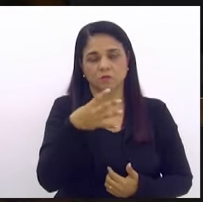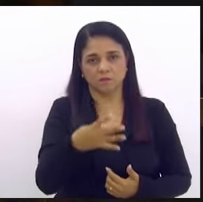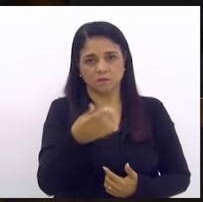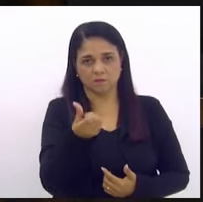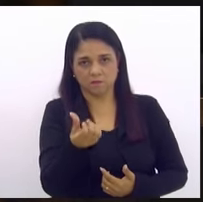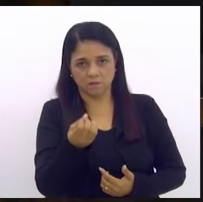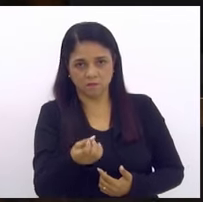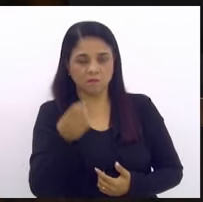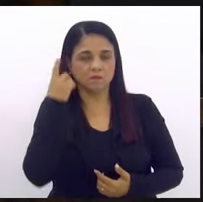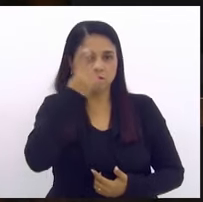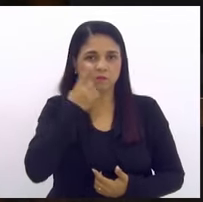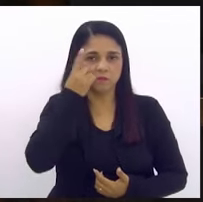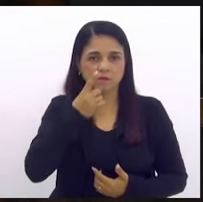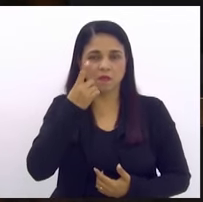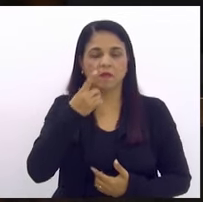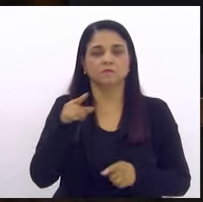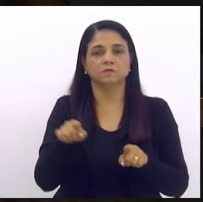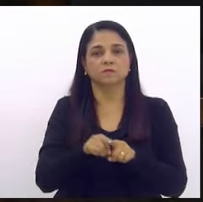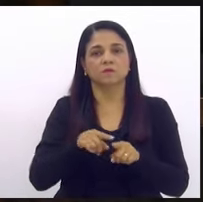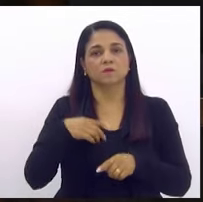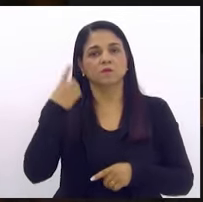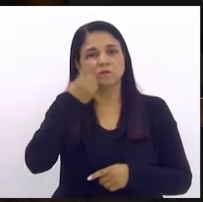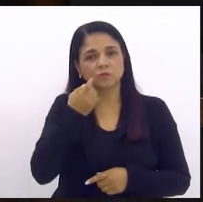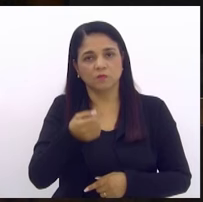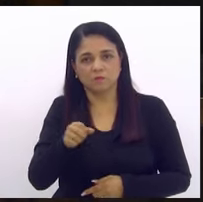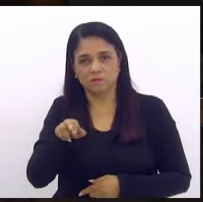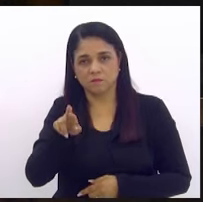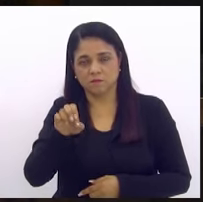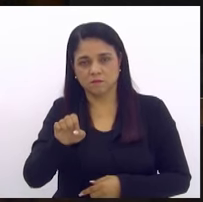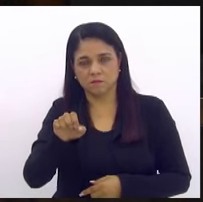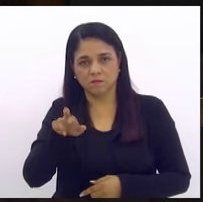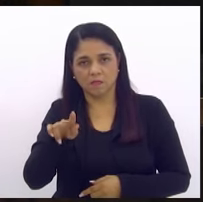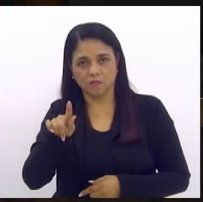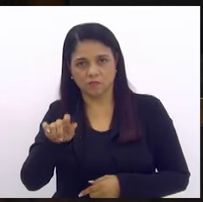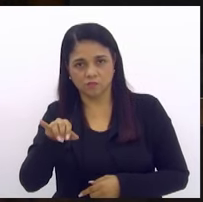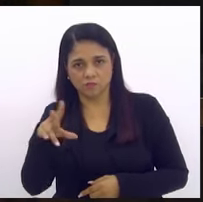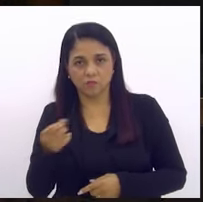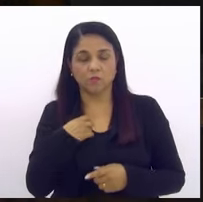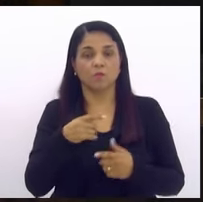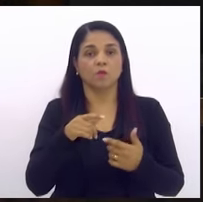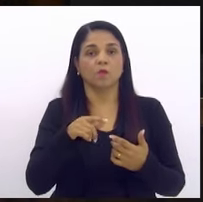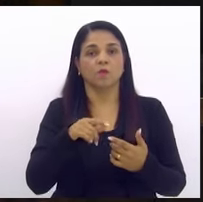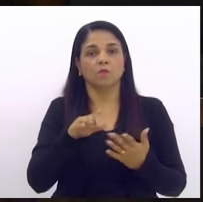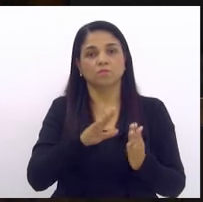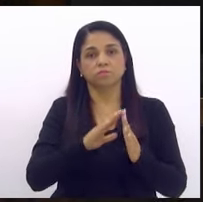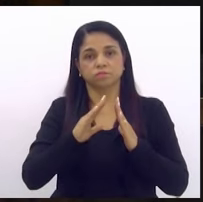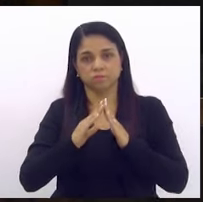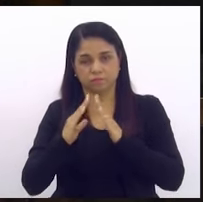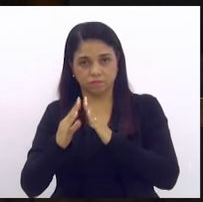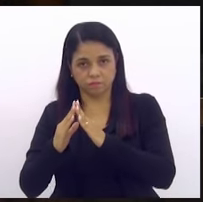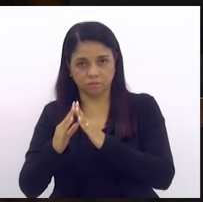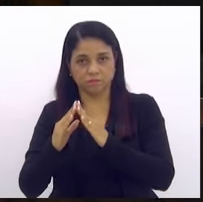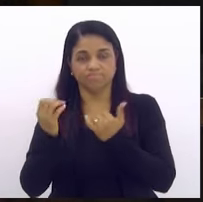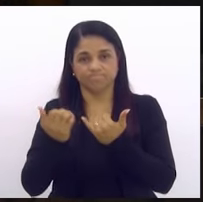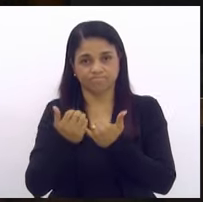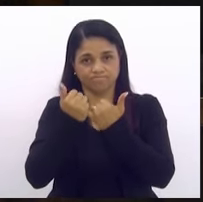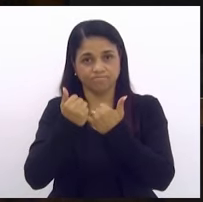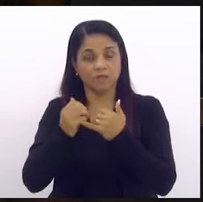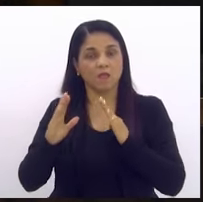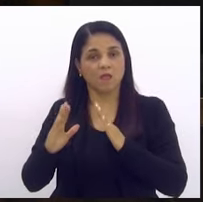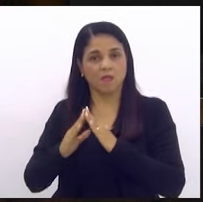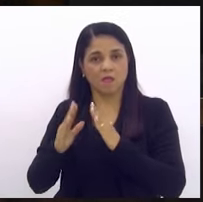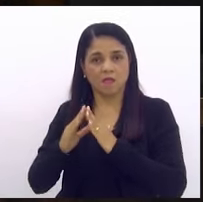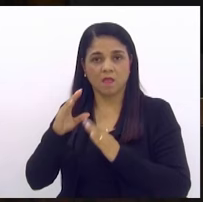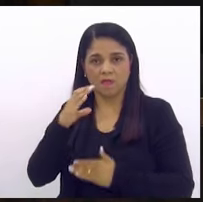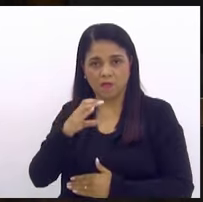6.470-2022, de autoria dos deputados Gustavo Tutuca e doutor Serginho, que tomba o imóvel onde está situado a Cabana do Pescador, em Cabo Frio, como